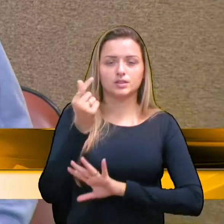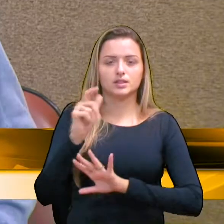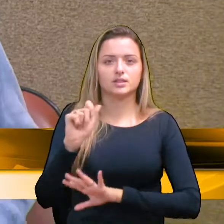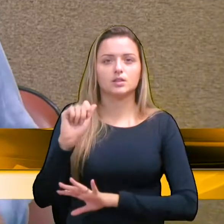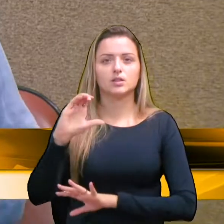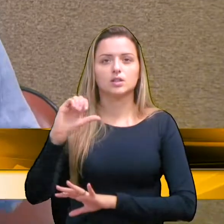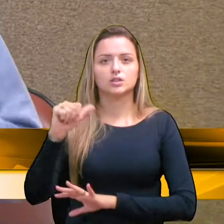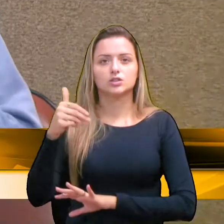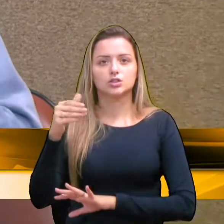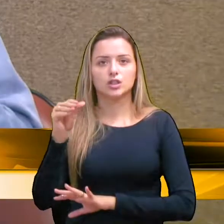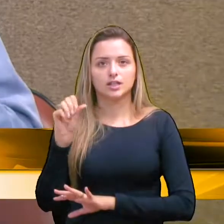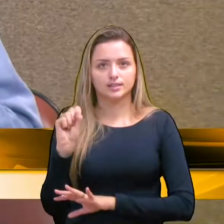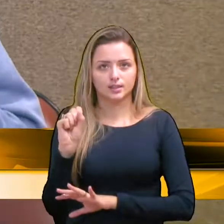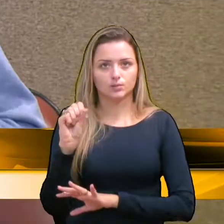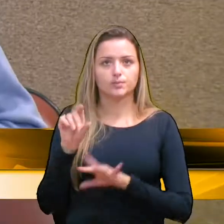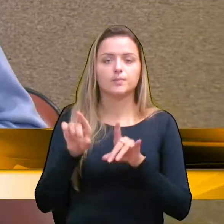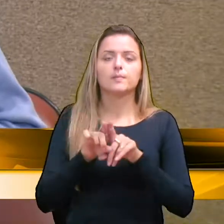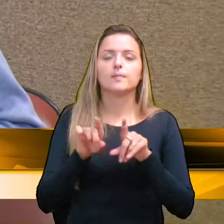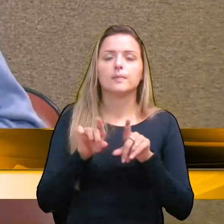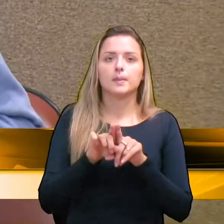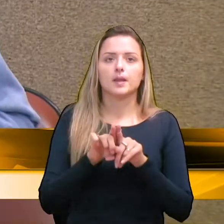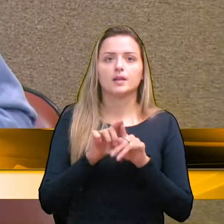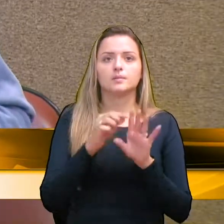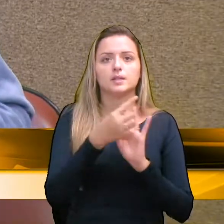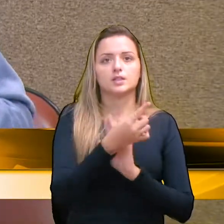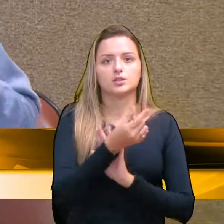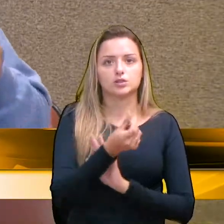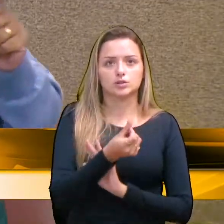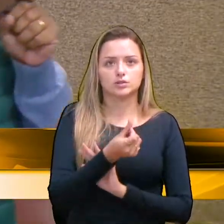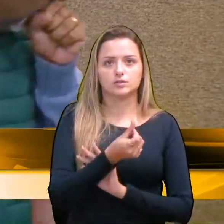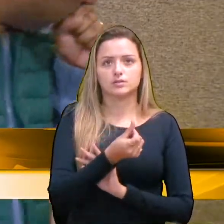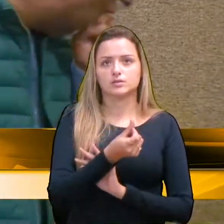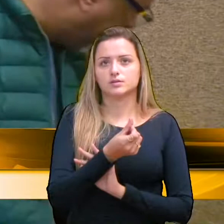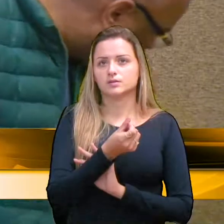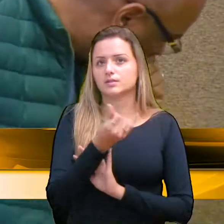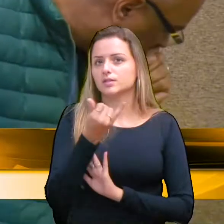ordem, respectivamente, 16%